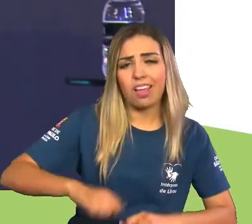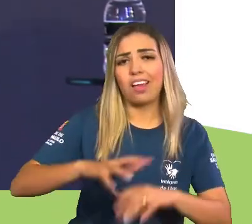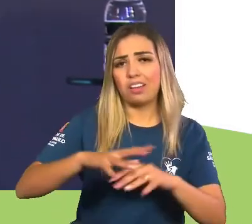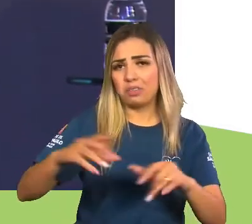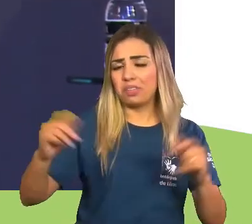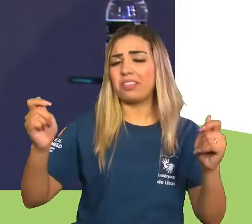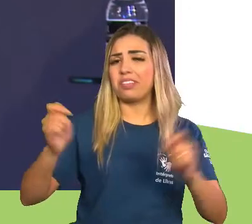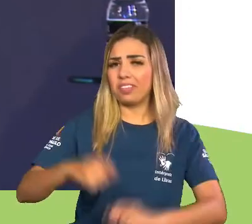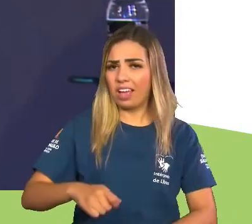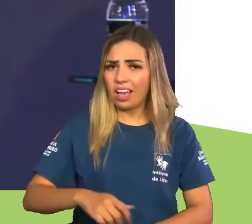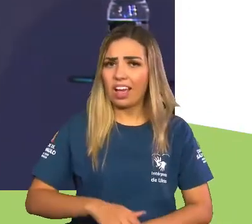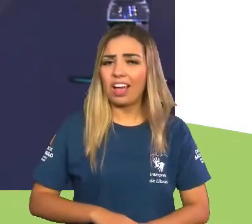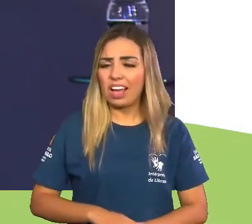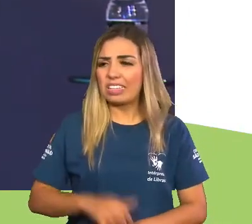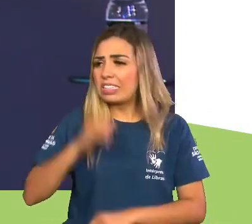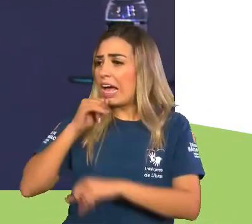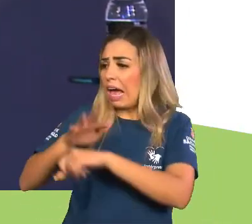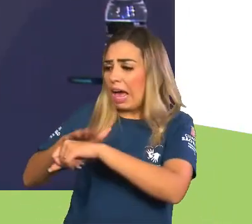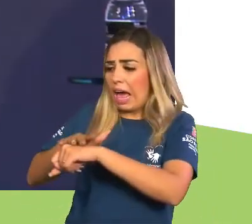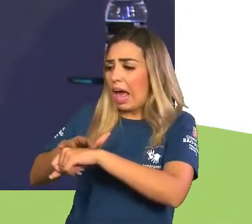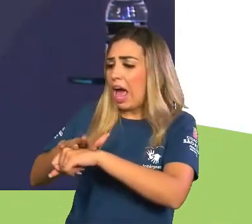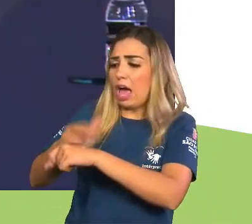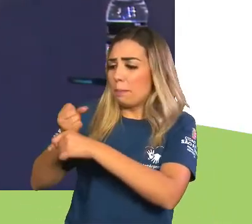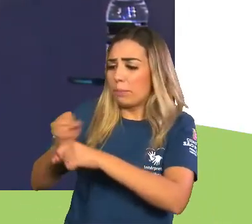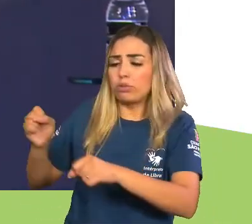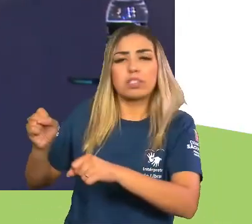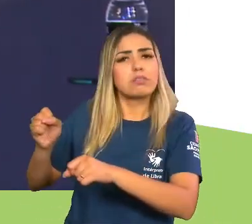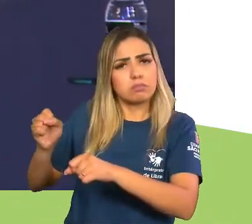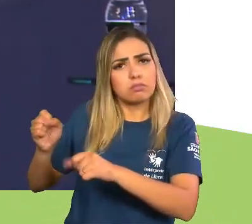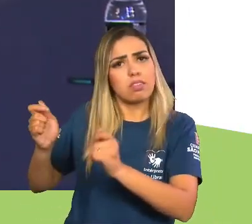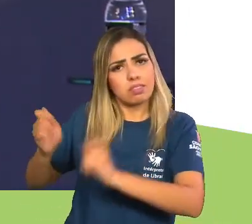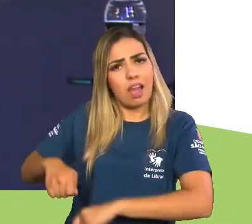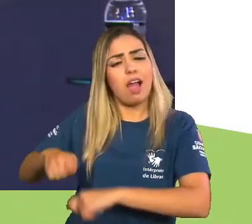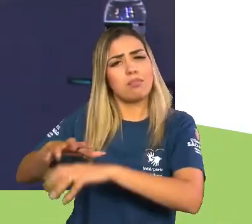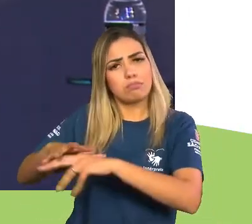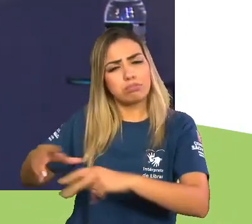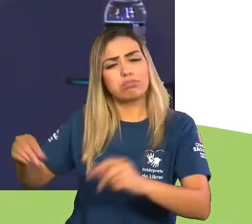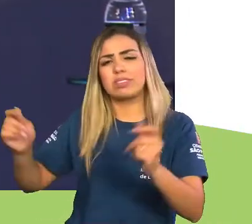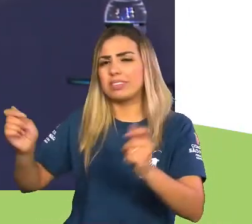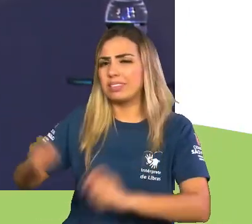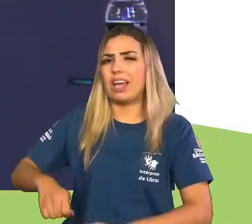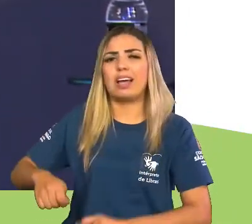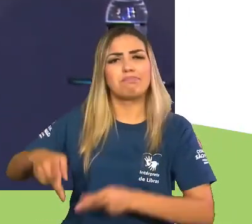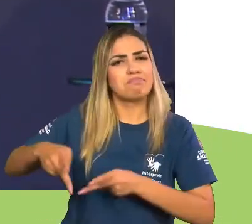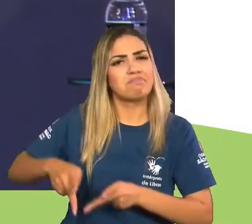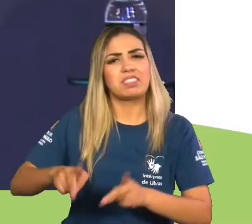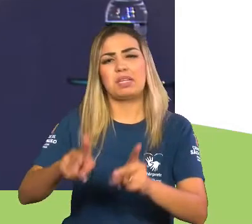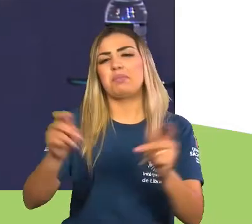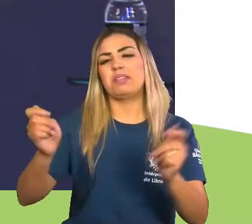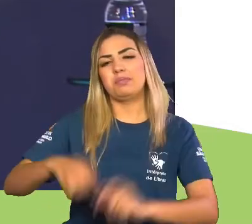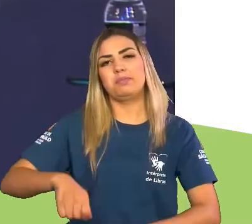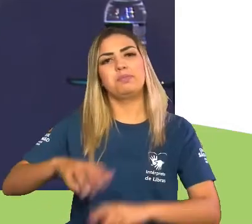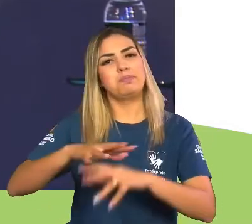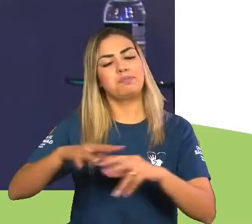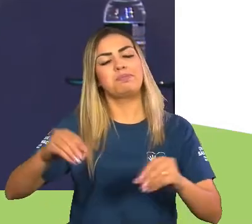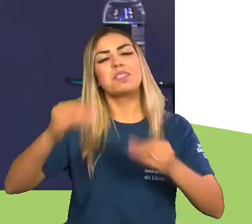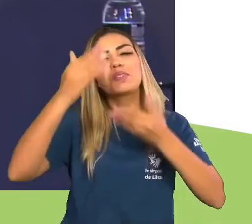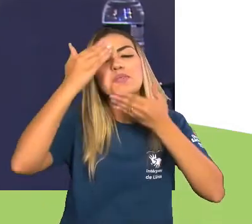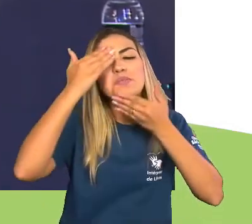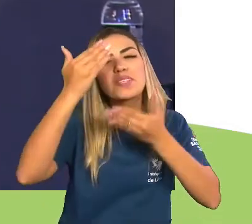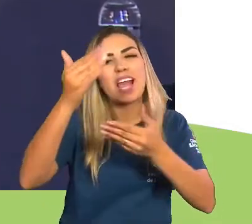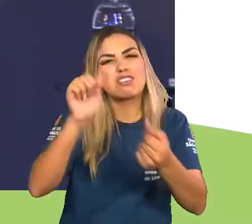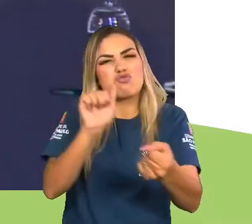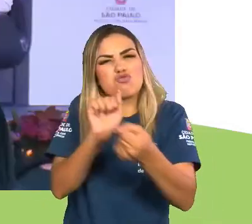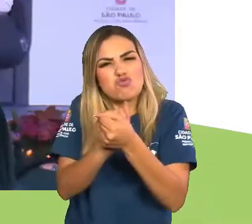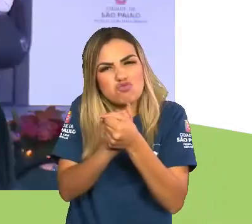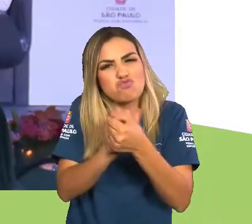Existe a cura do que não tem cura. A cura existe, sempre, para todo mundo. Obrigado, tamo